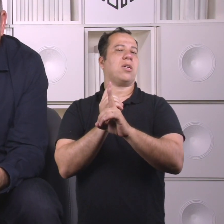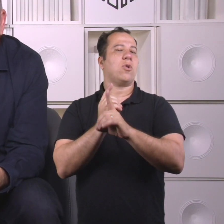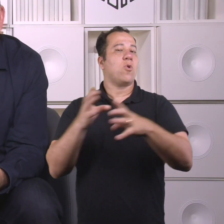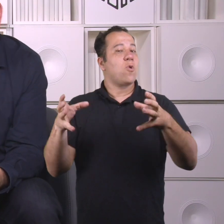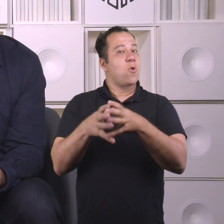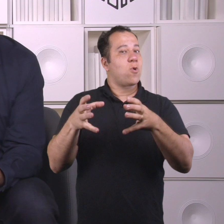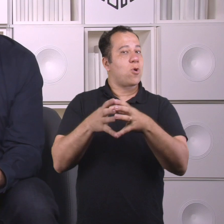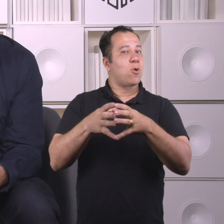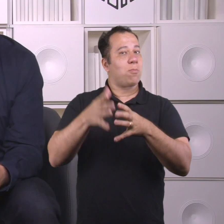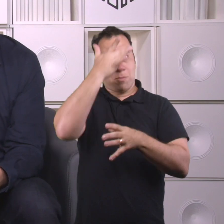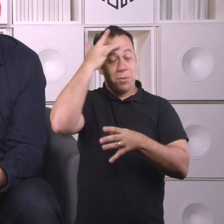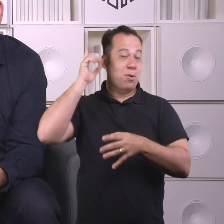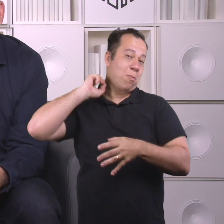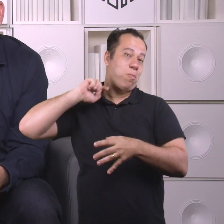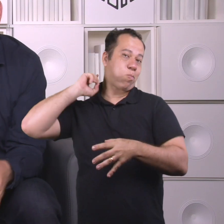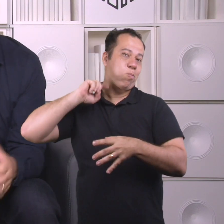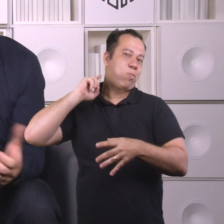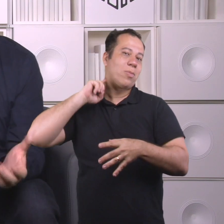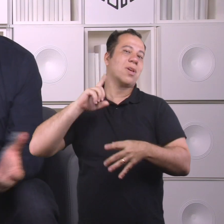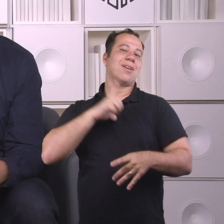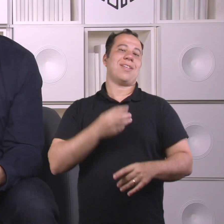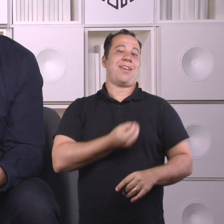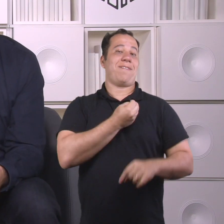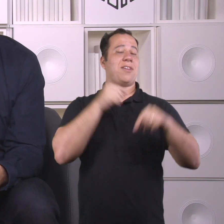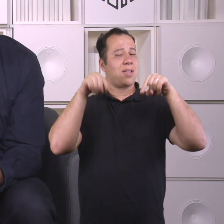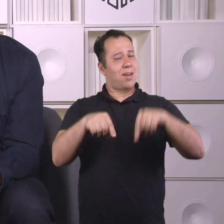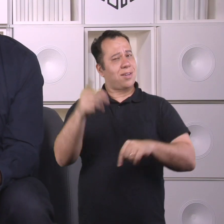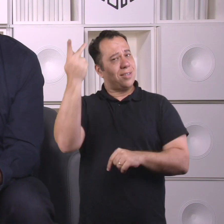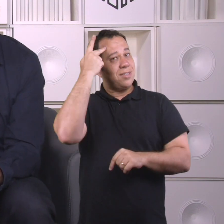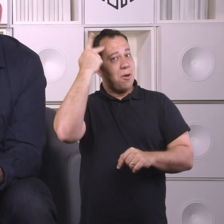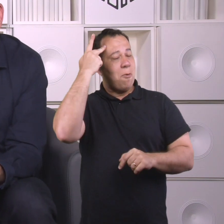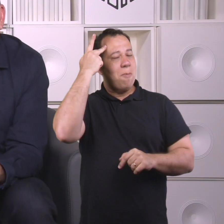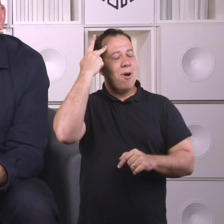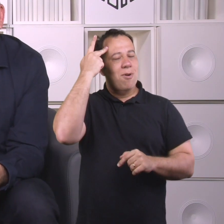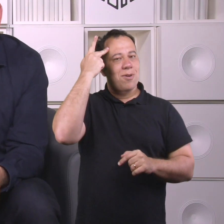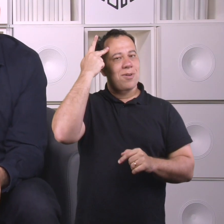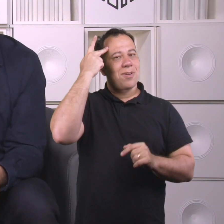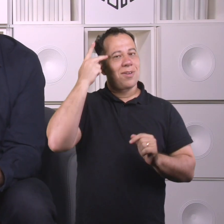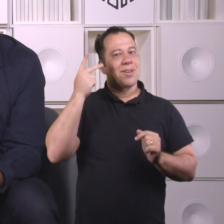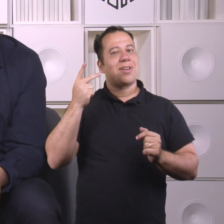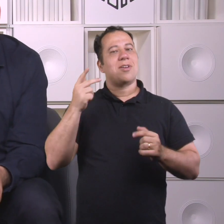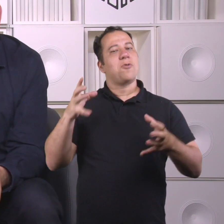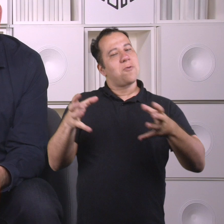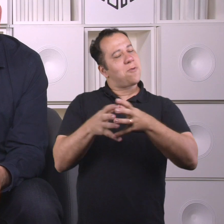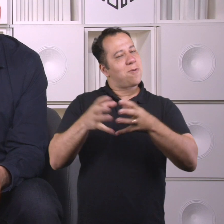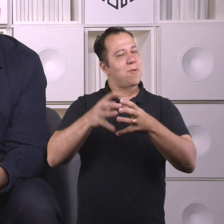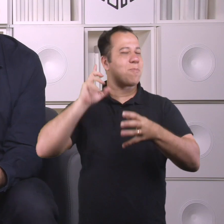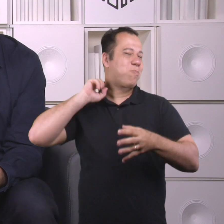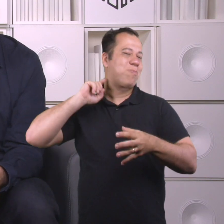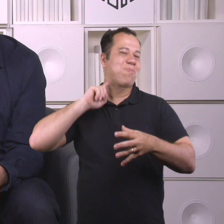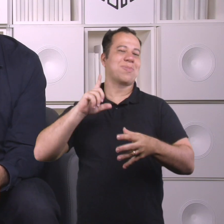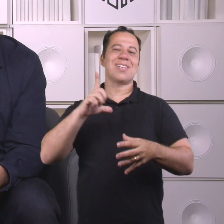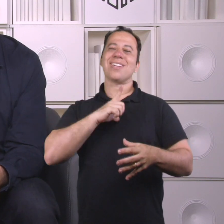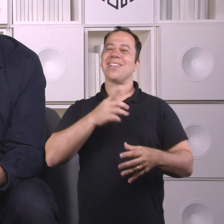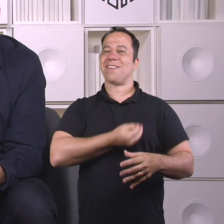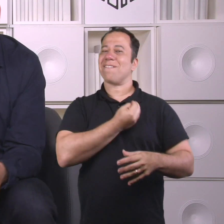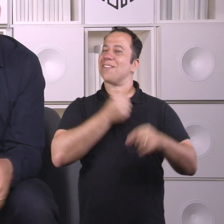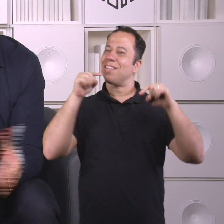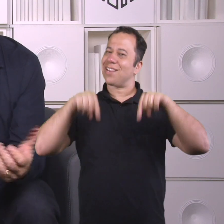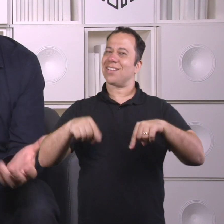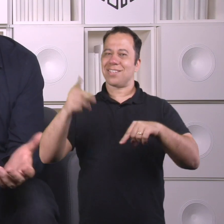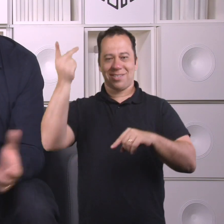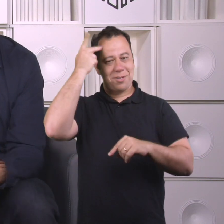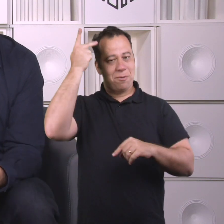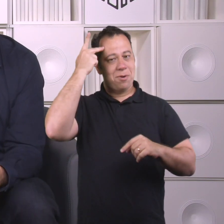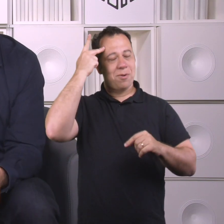um grupo de irmãos que são mineiros, que eles se chamam Mineiros em São Paulo. Uma comunidade de irmãos e irmãs de Minas Gerais